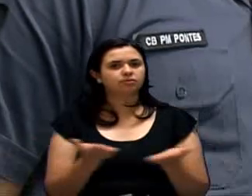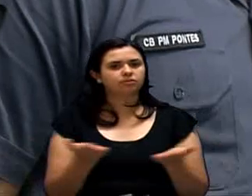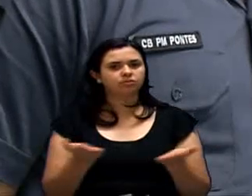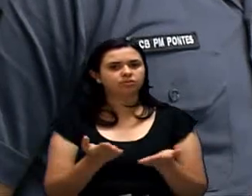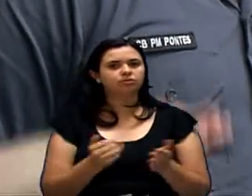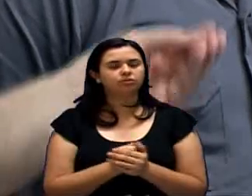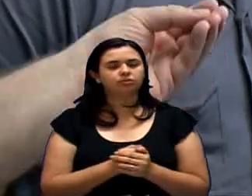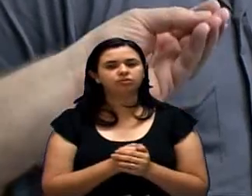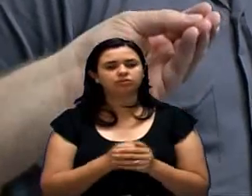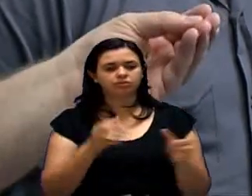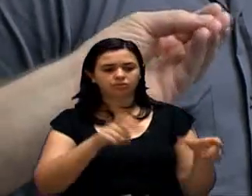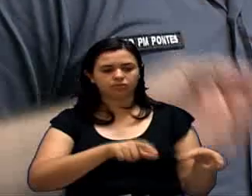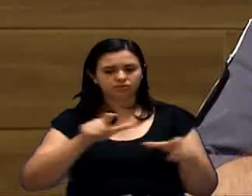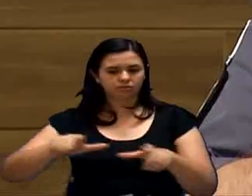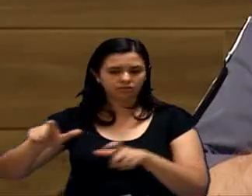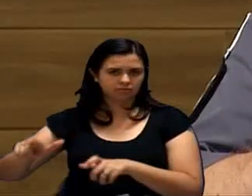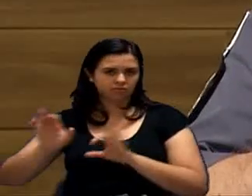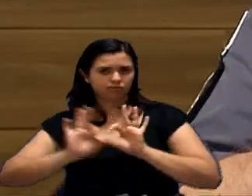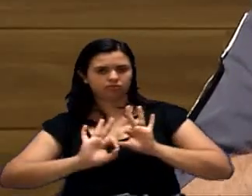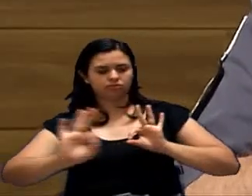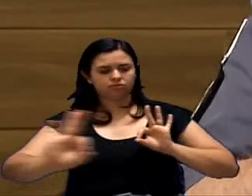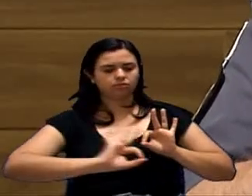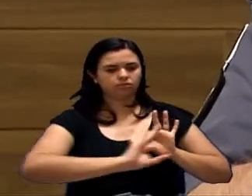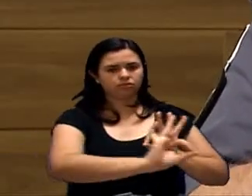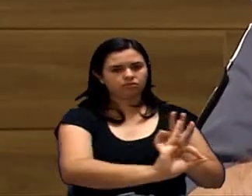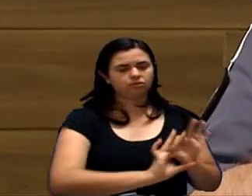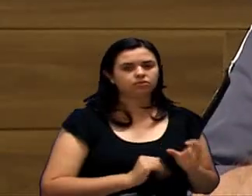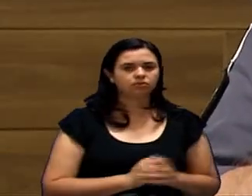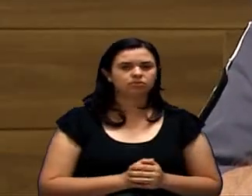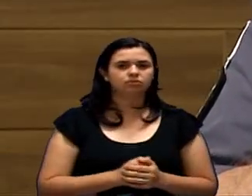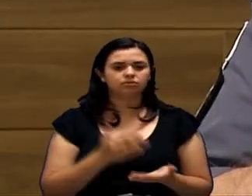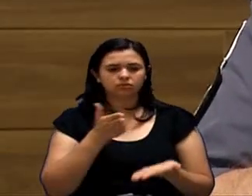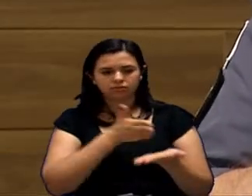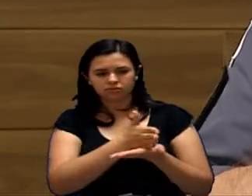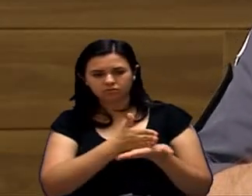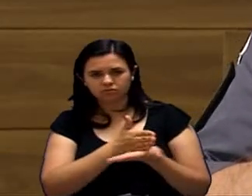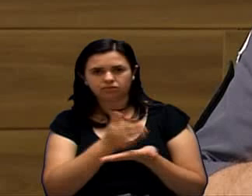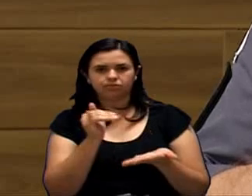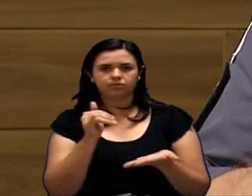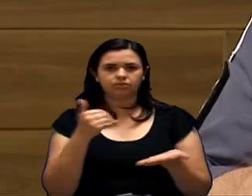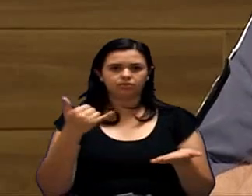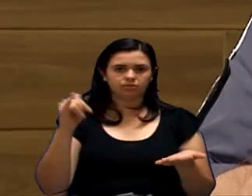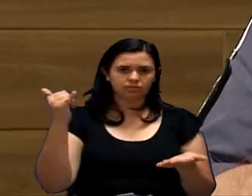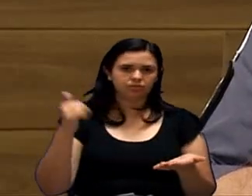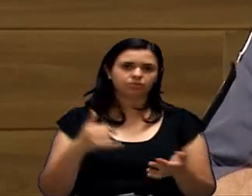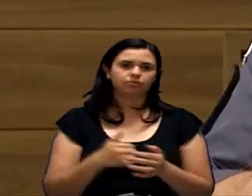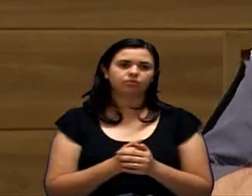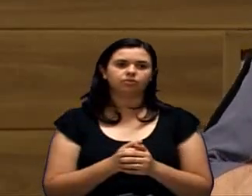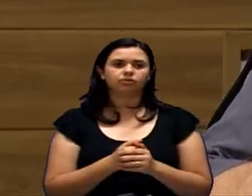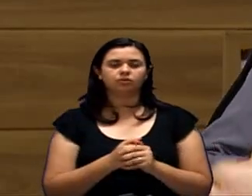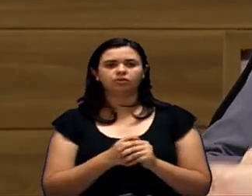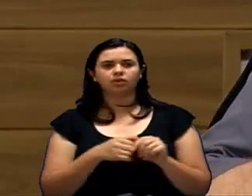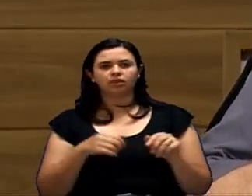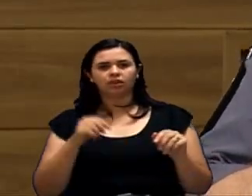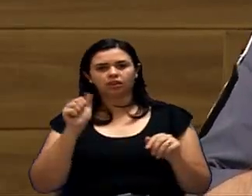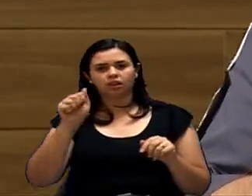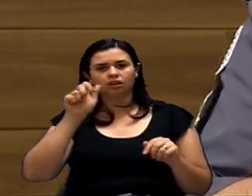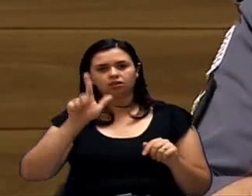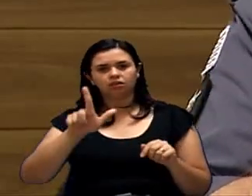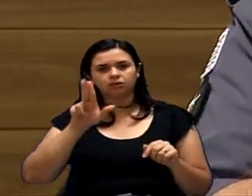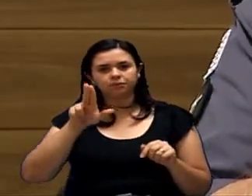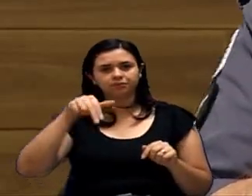mais afastados. Então, como o vereador falou, nós fazemos divisa com Itu, fazemos divisa com Alumínio, com